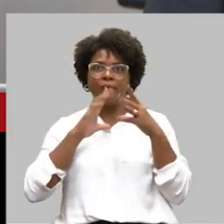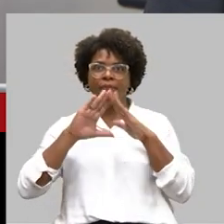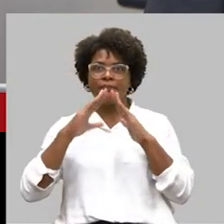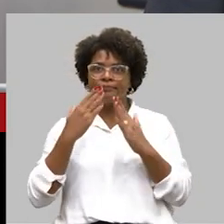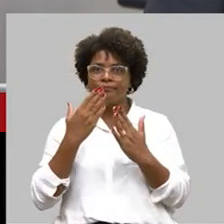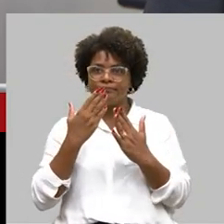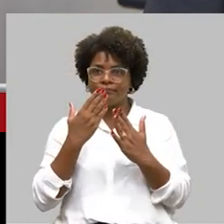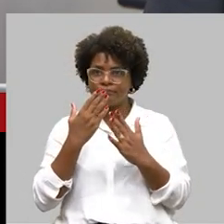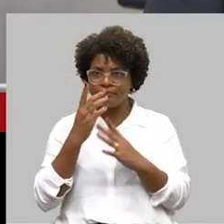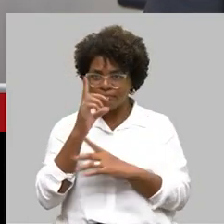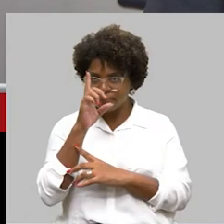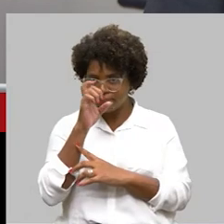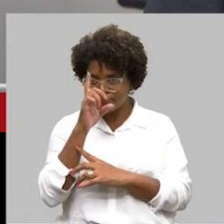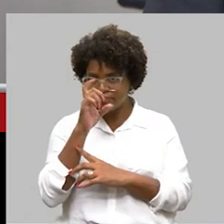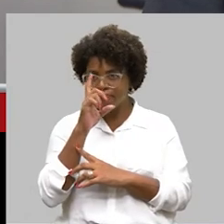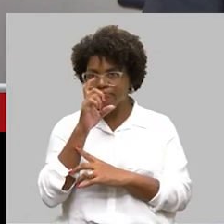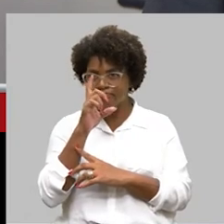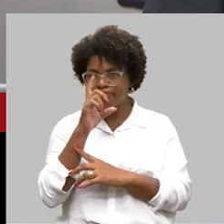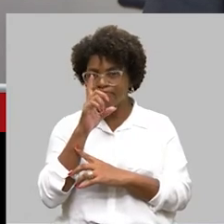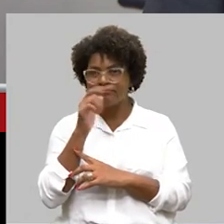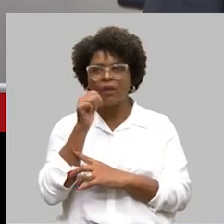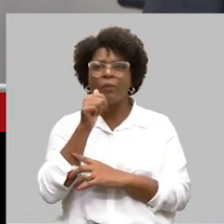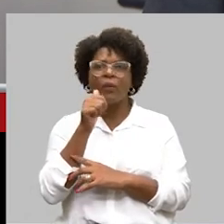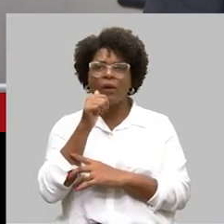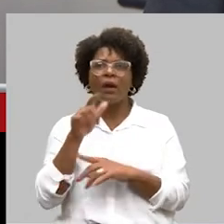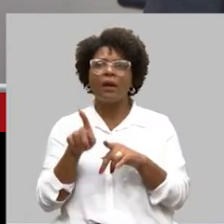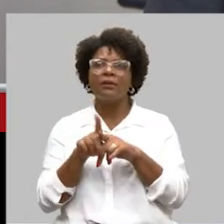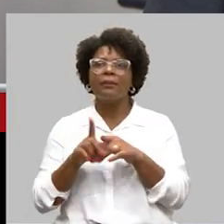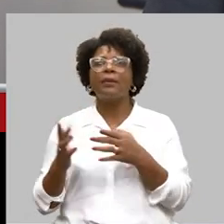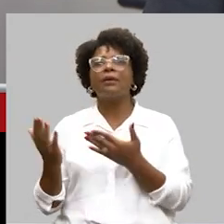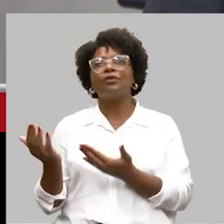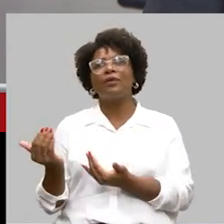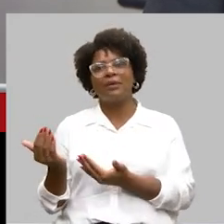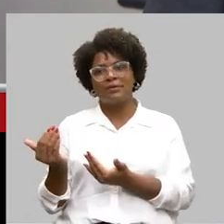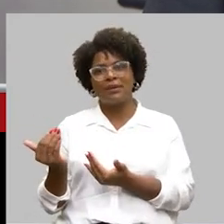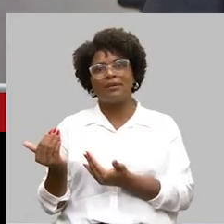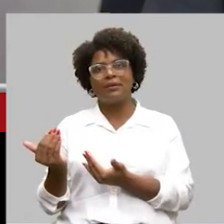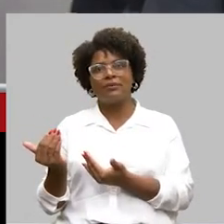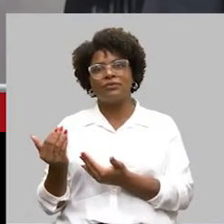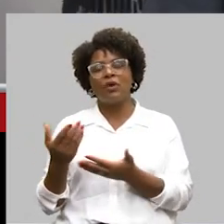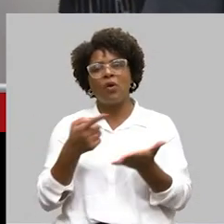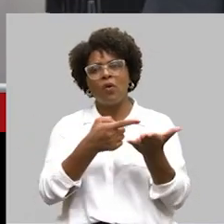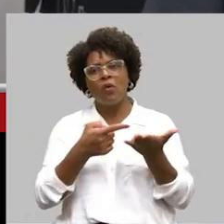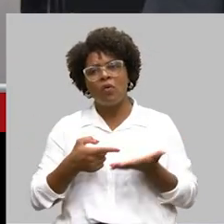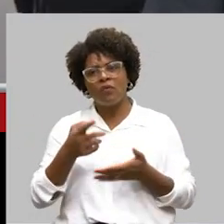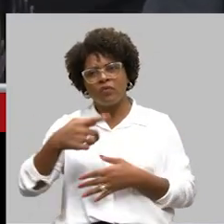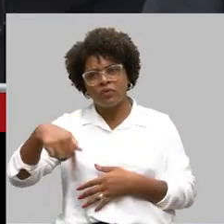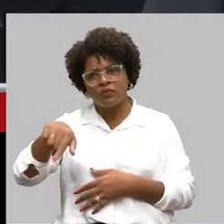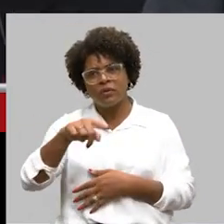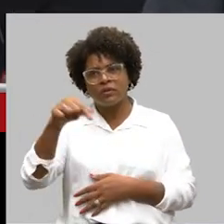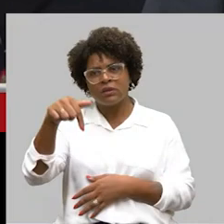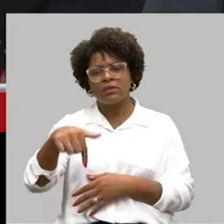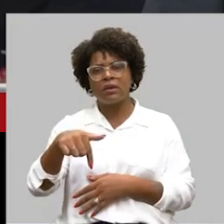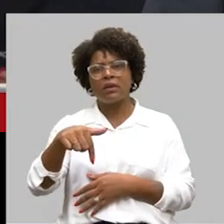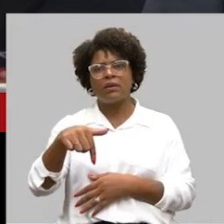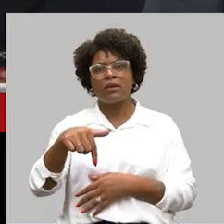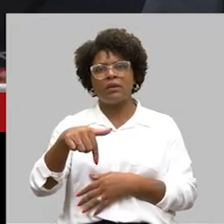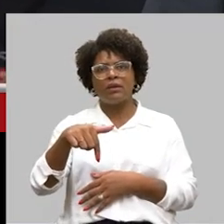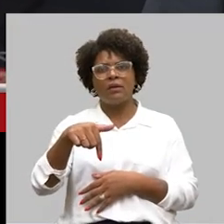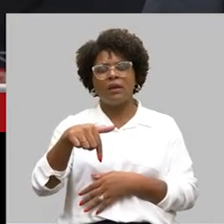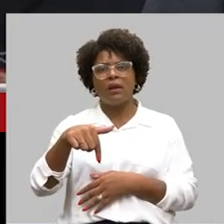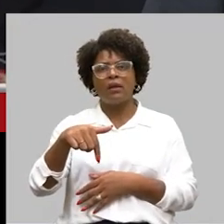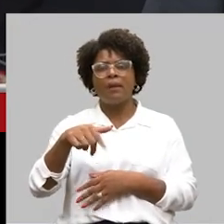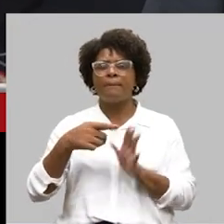então Eh isso diz muito também sobre as violências eu queria convidar todas as pessoas para em sinal de